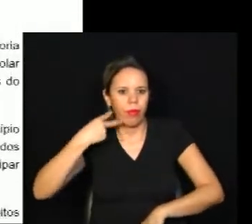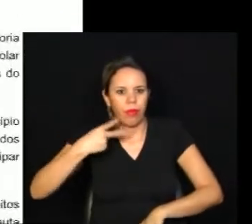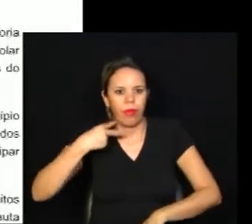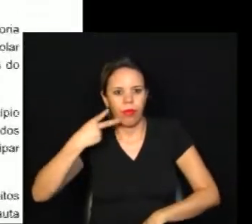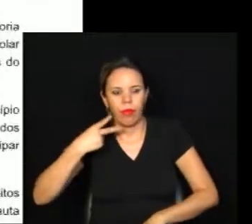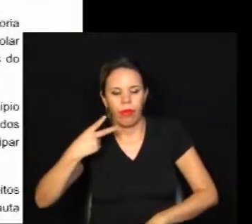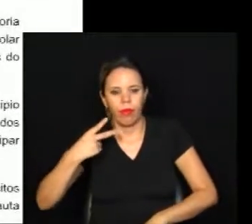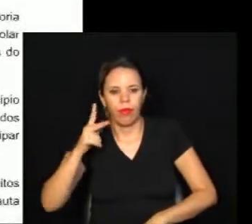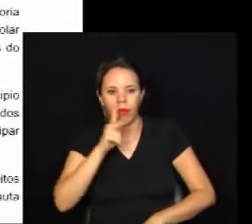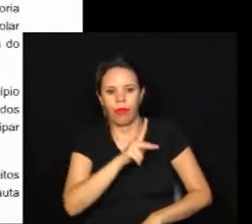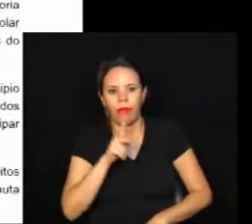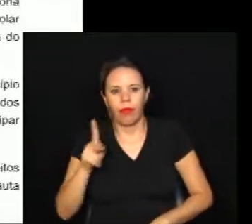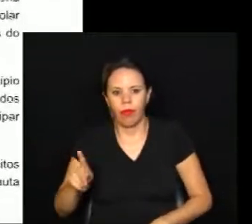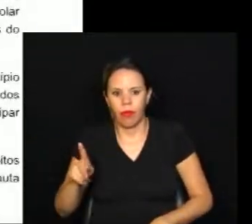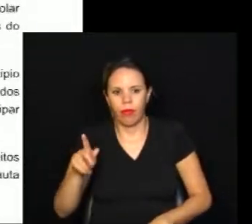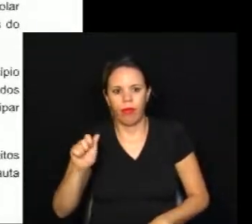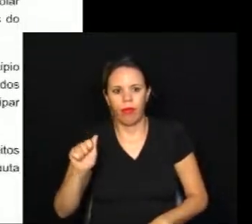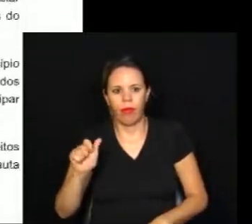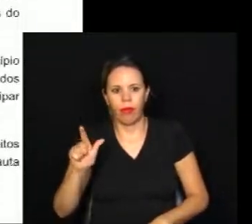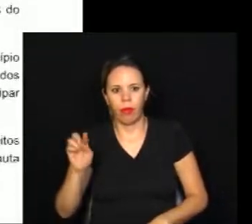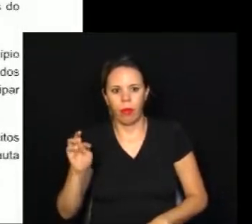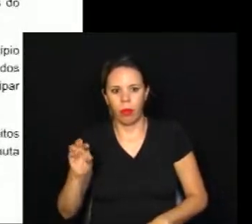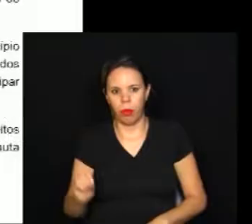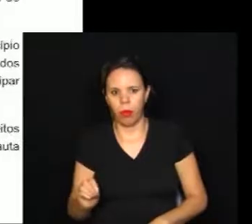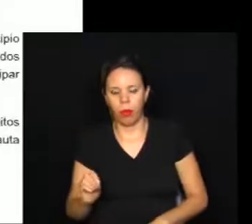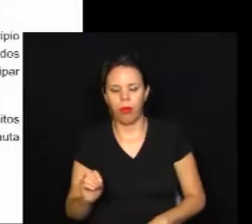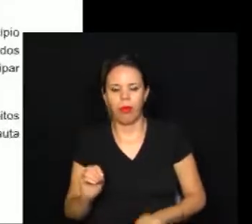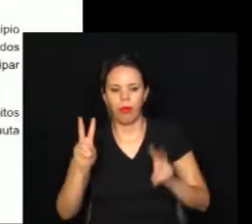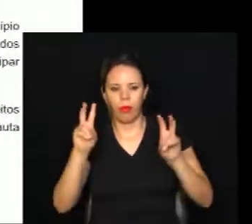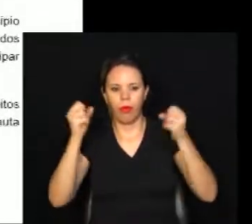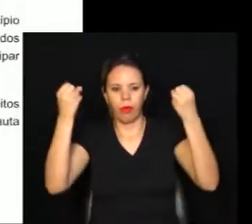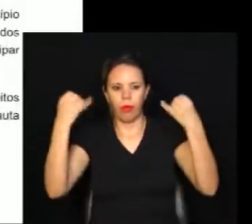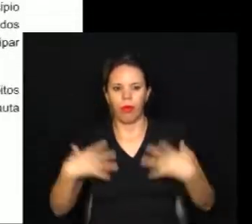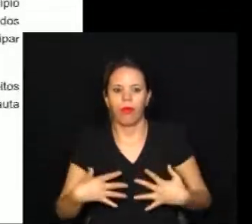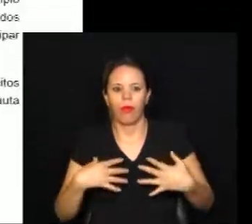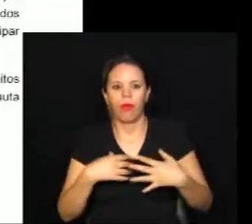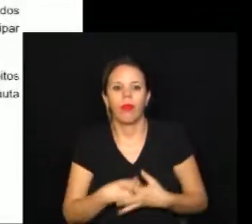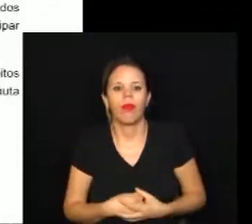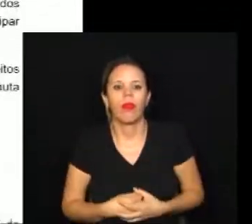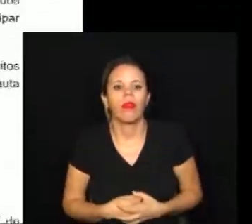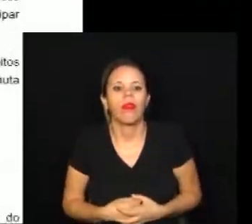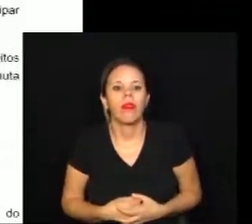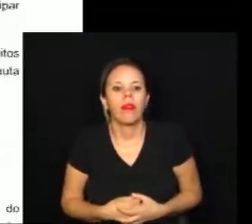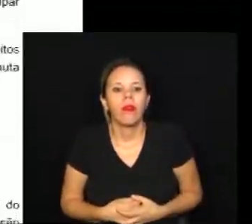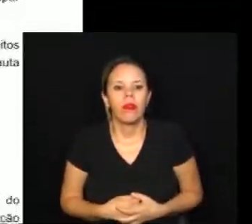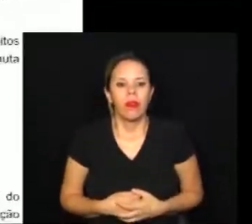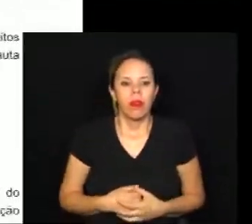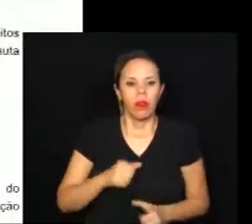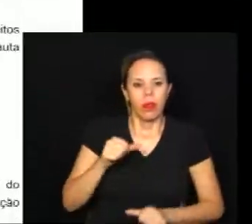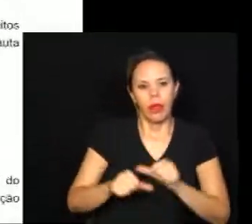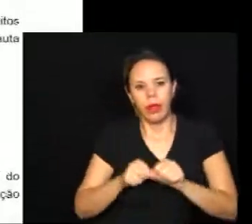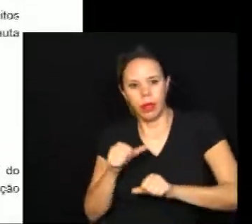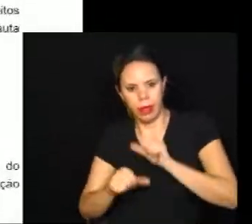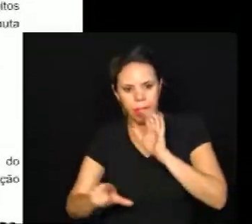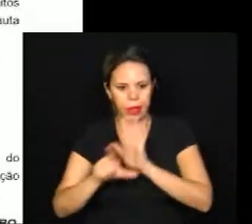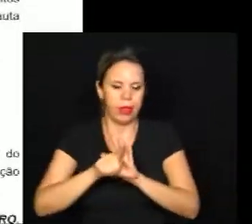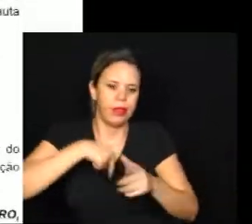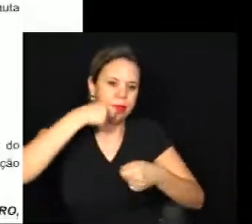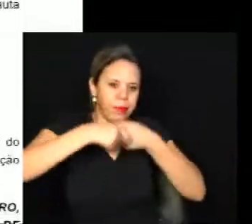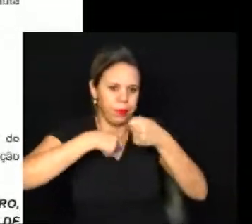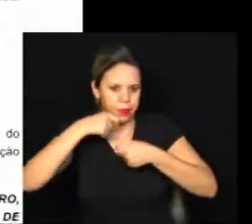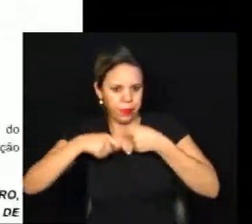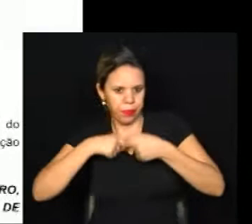vereador professor Alberto, que trata justamente de uma alteração na Lei de